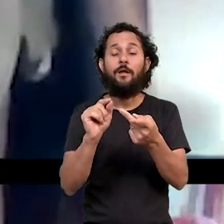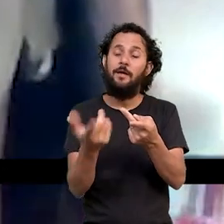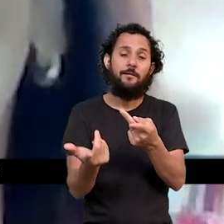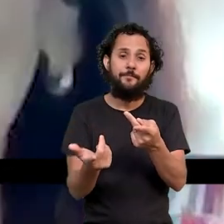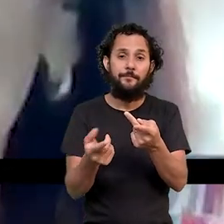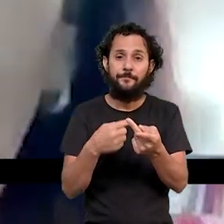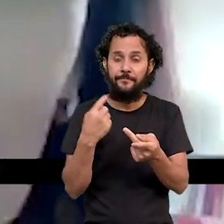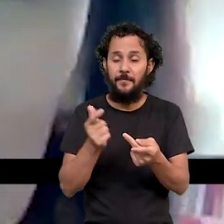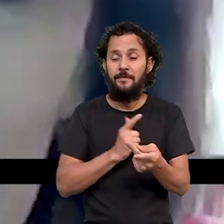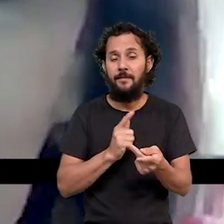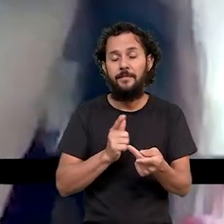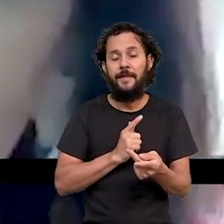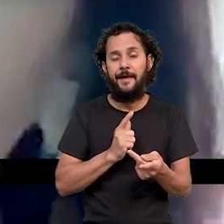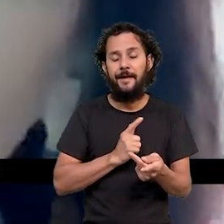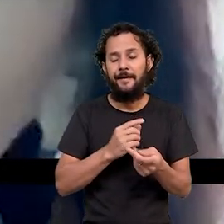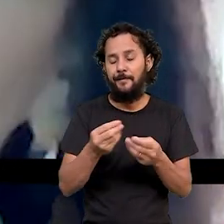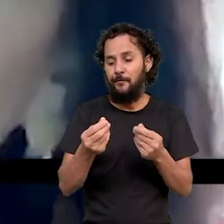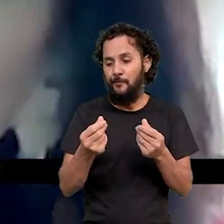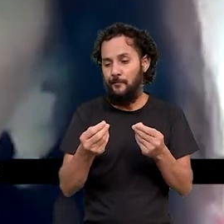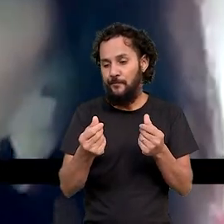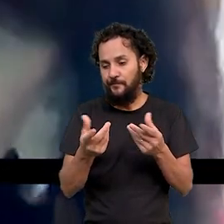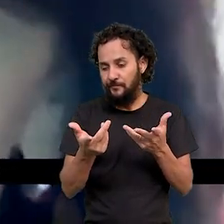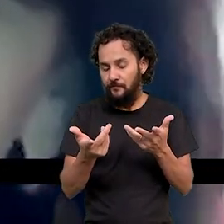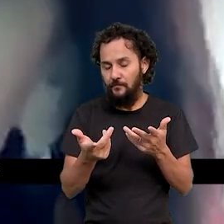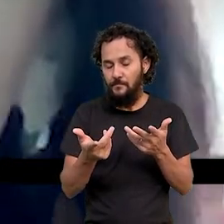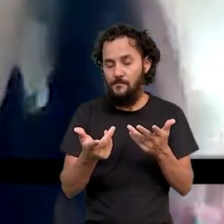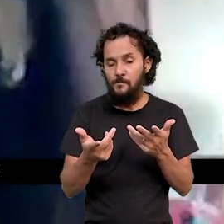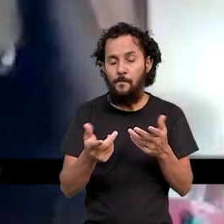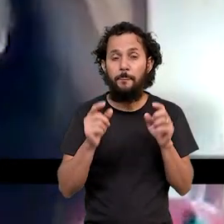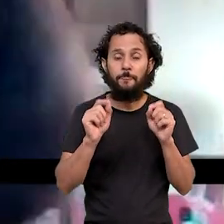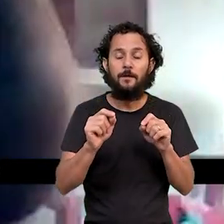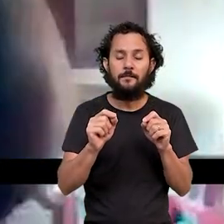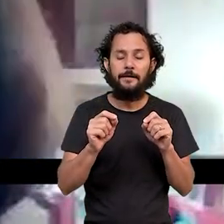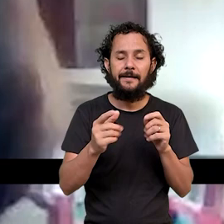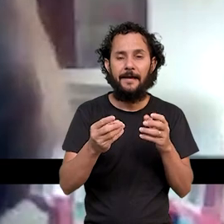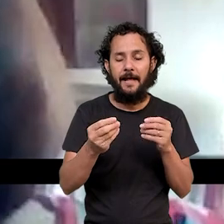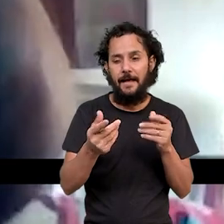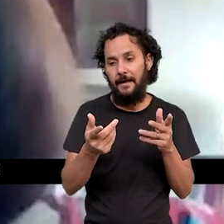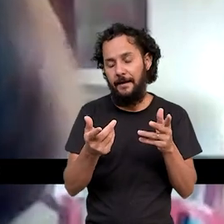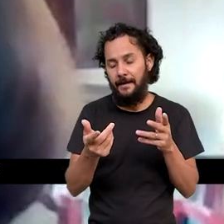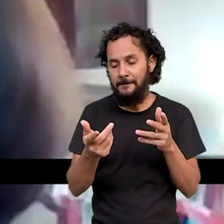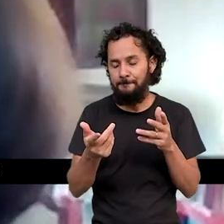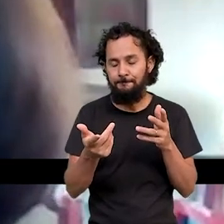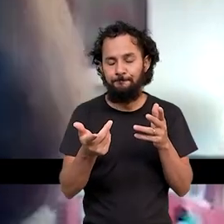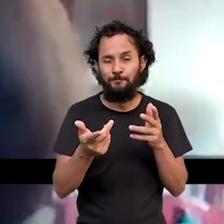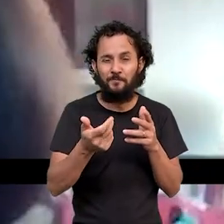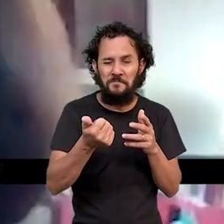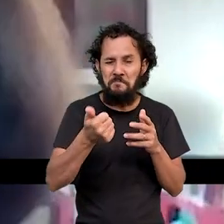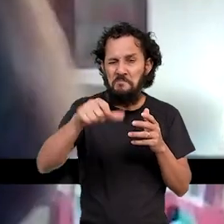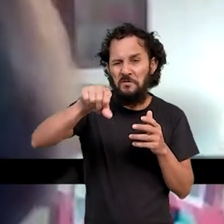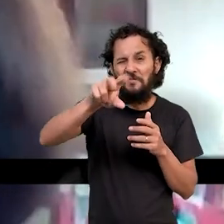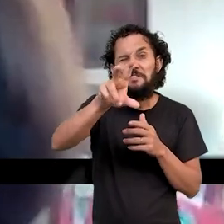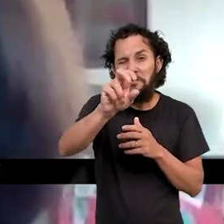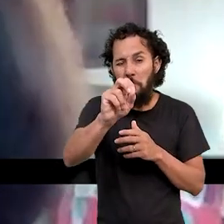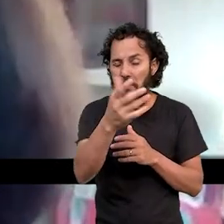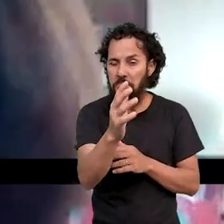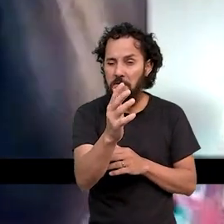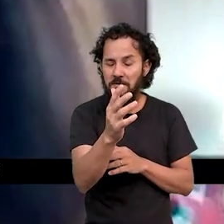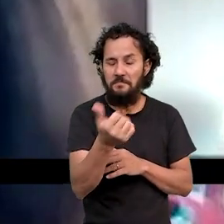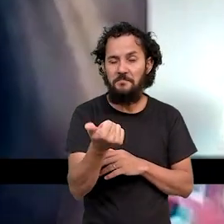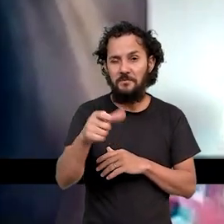vocês que nós temos aí, já a partir dos anos